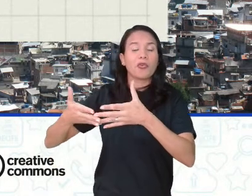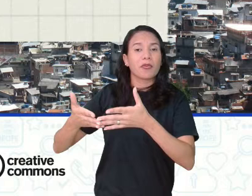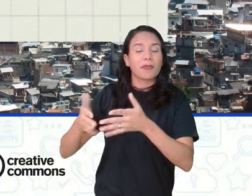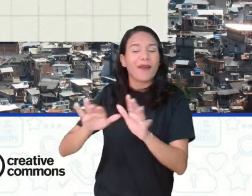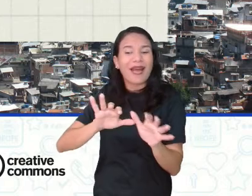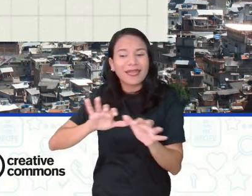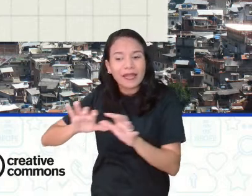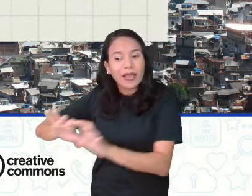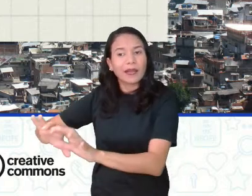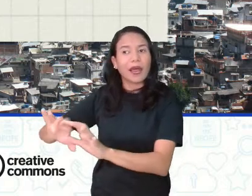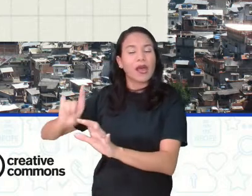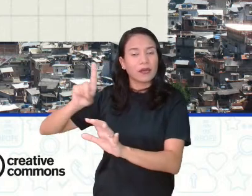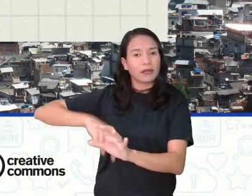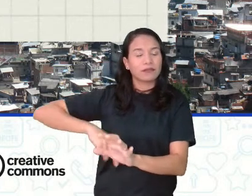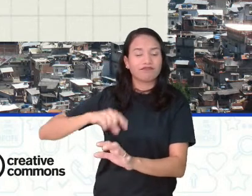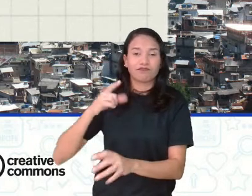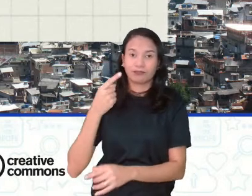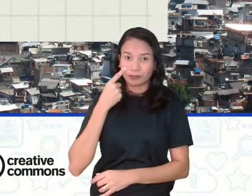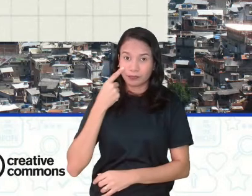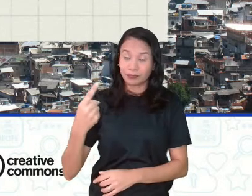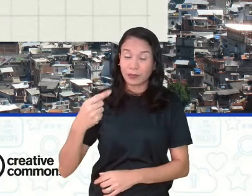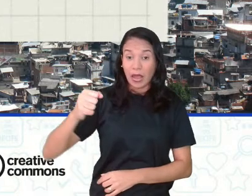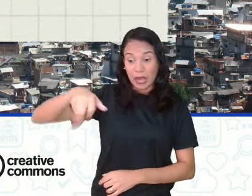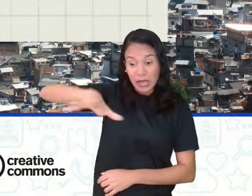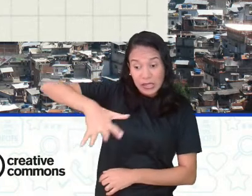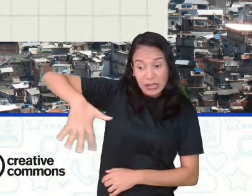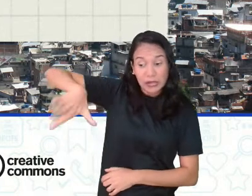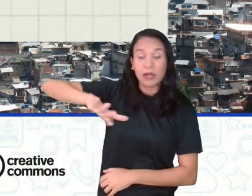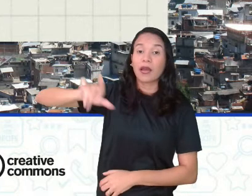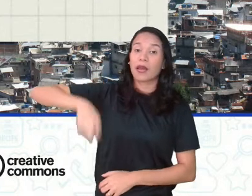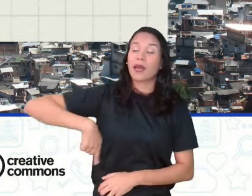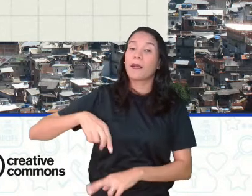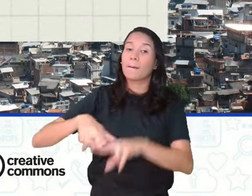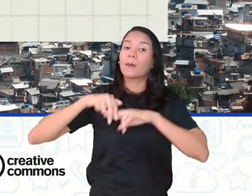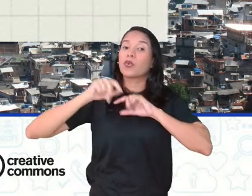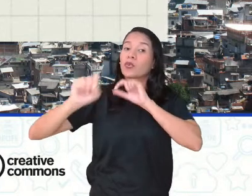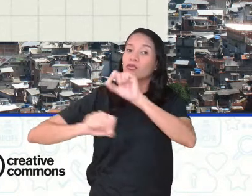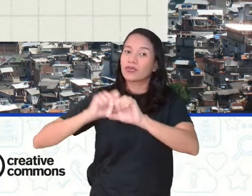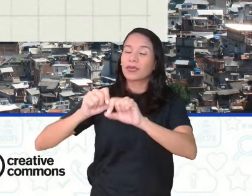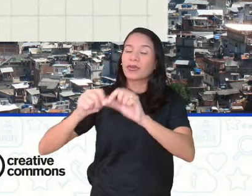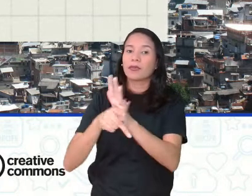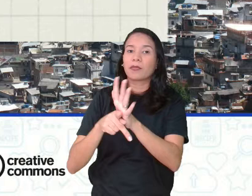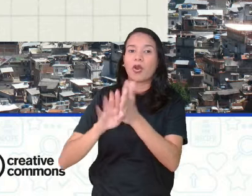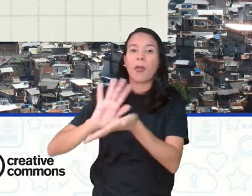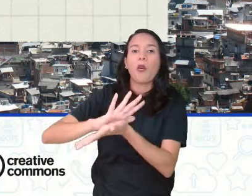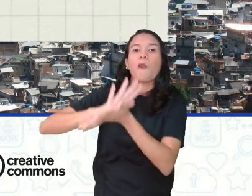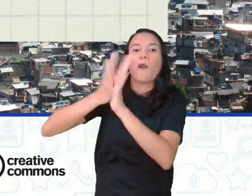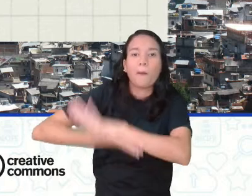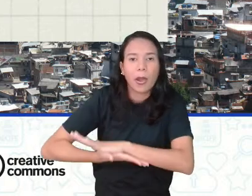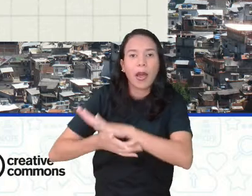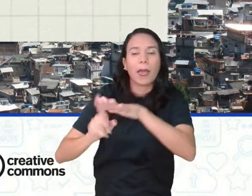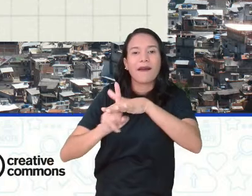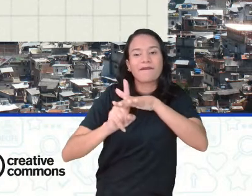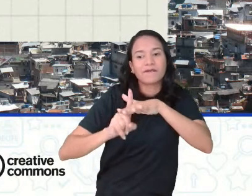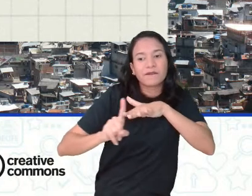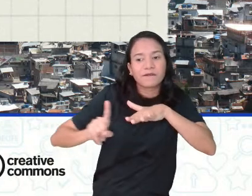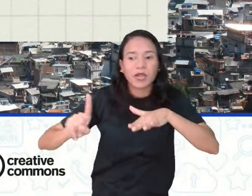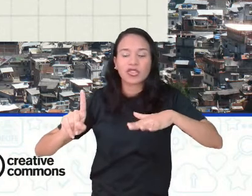vulneráveis. Essas parcelas são, portanto, marginalizadas, ou seja,